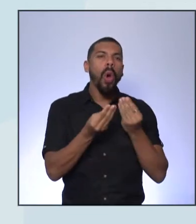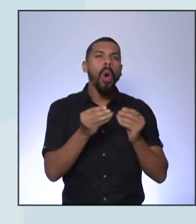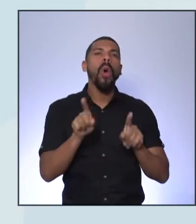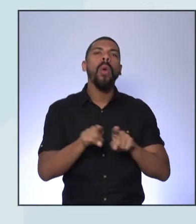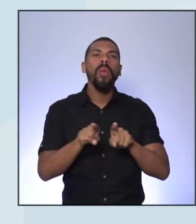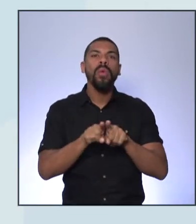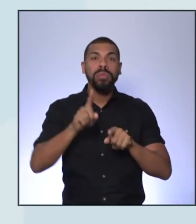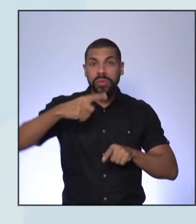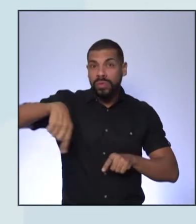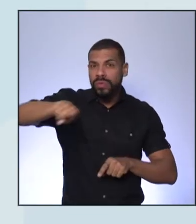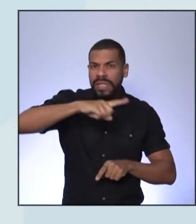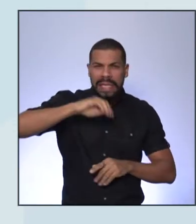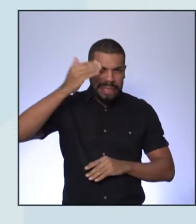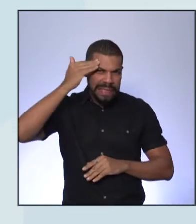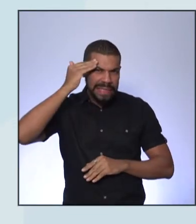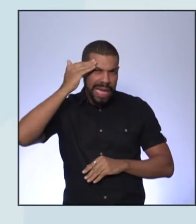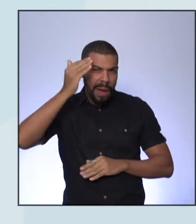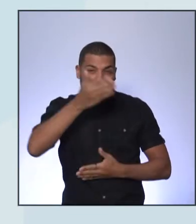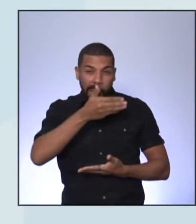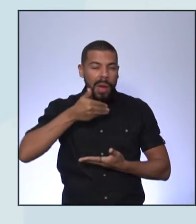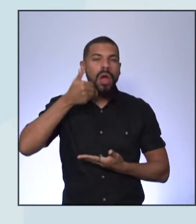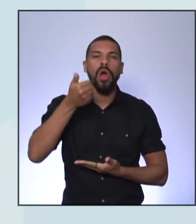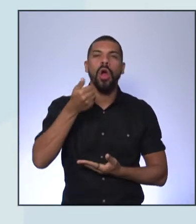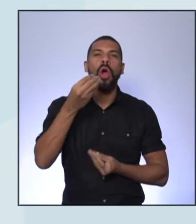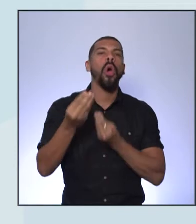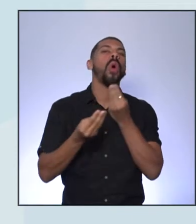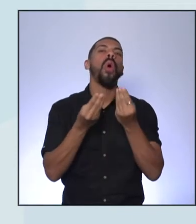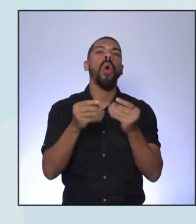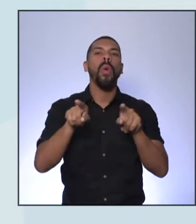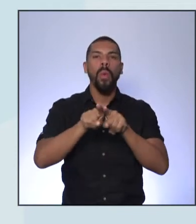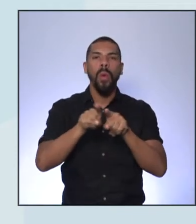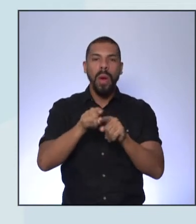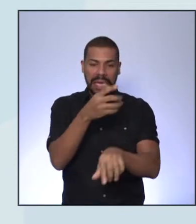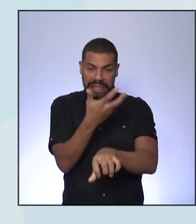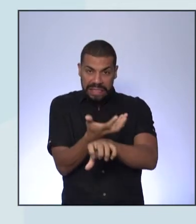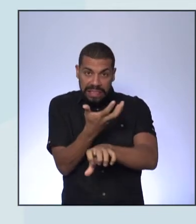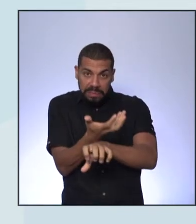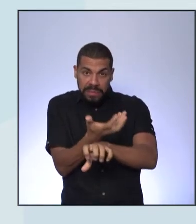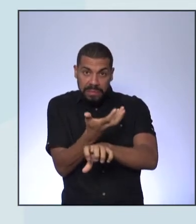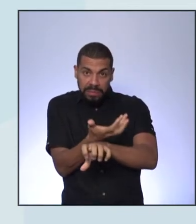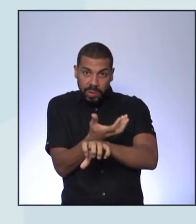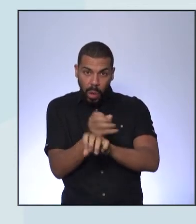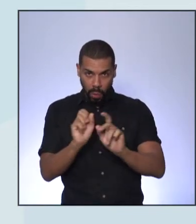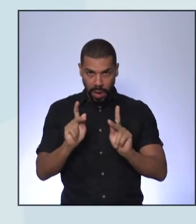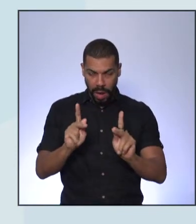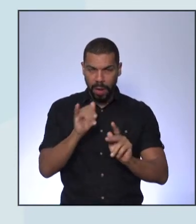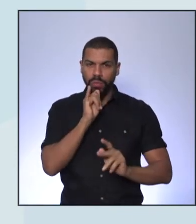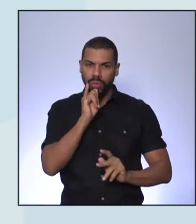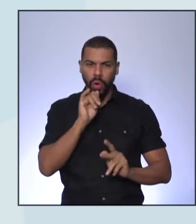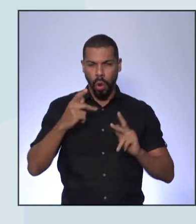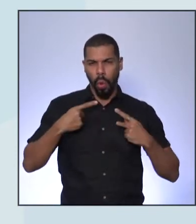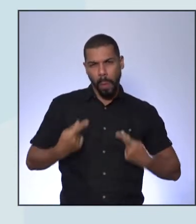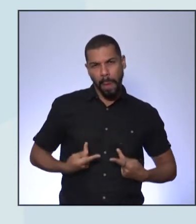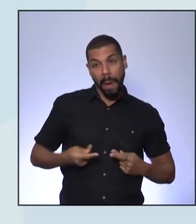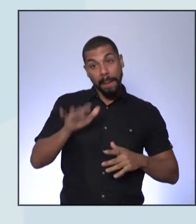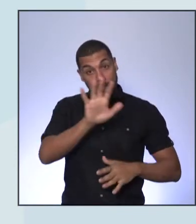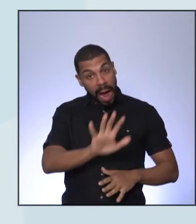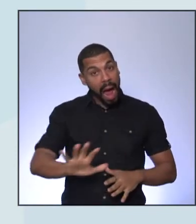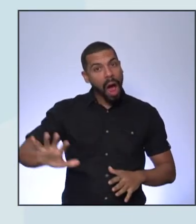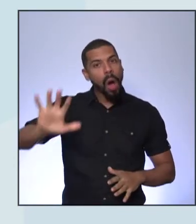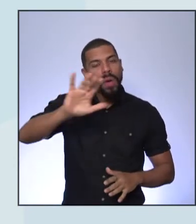que vocês consigam entender melhor, que é o quê? A partir das disciplinas, os componentes curriculares. Então, humanas, normalmente, as